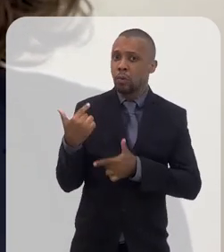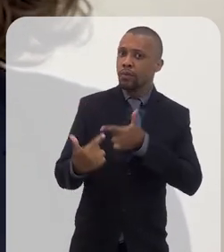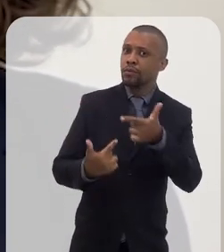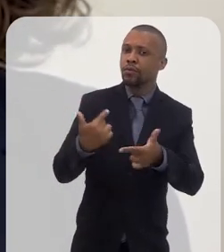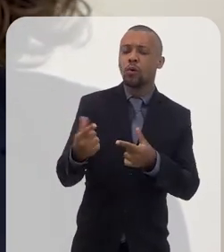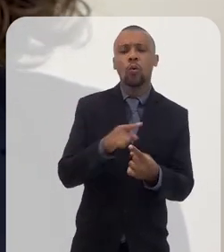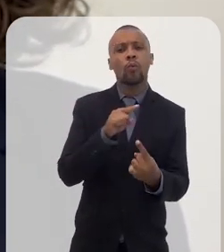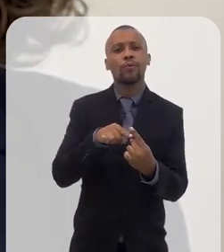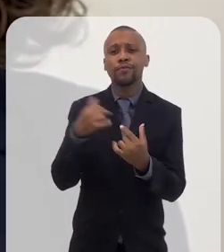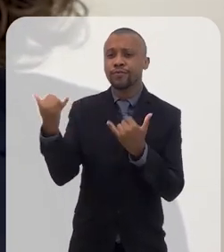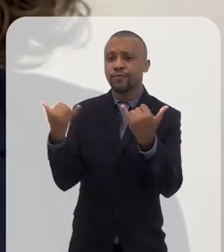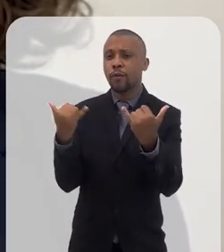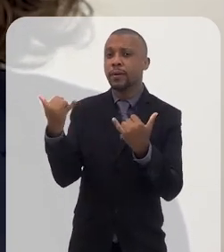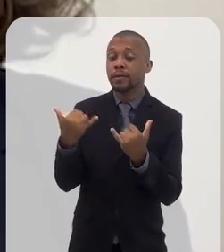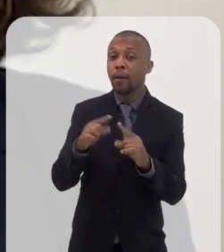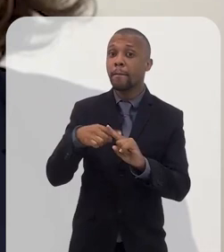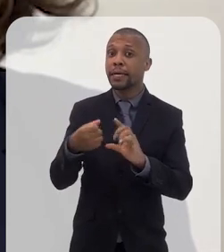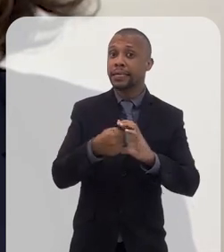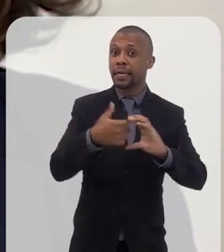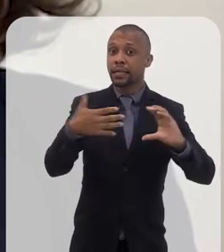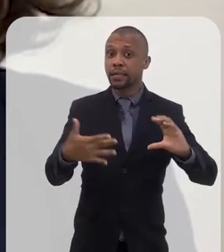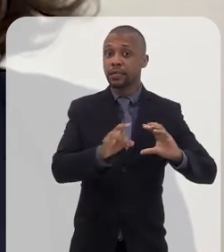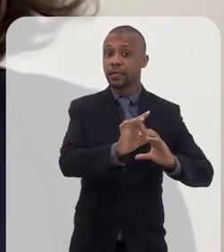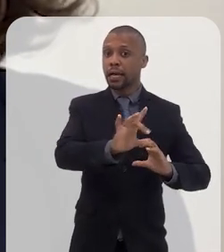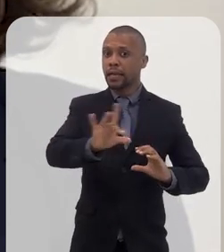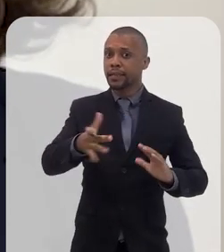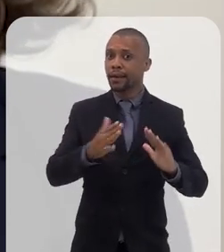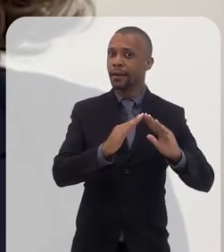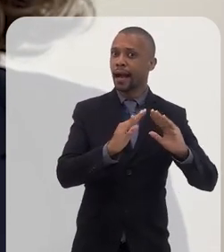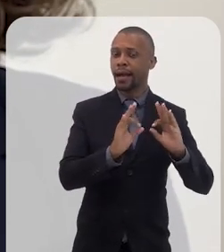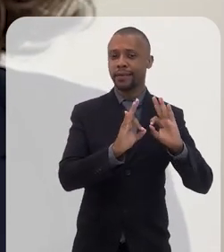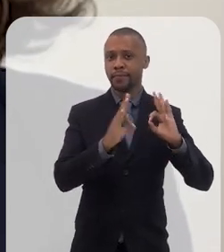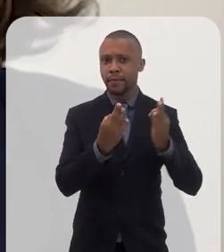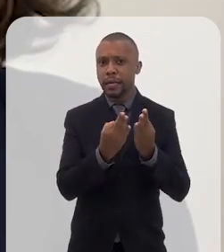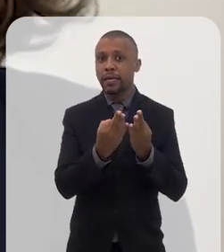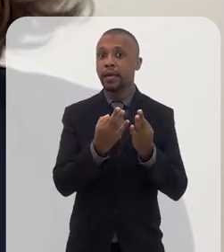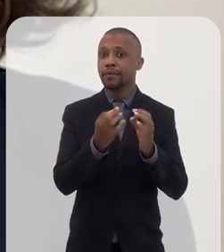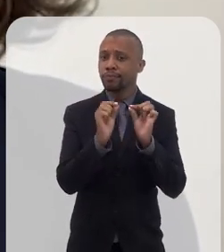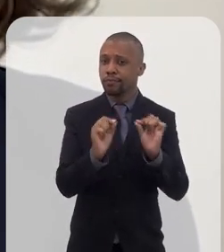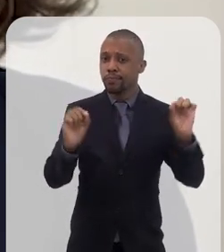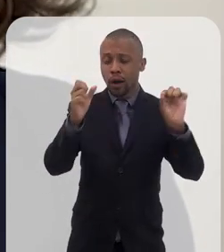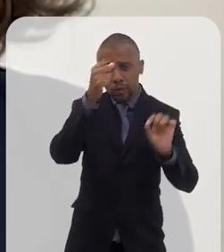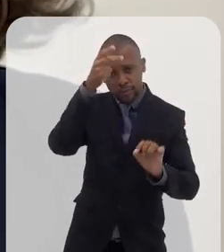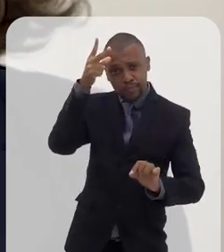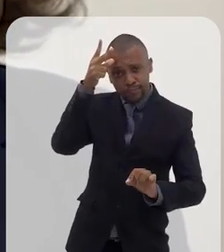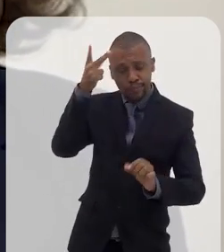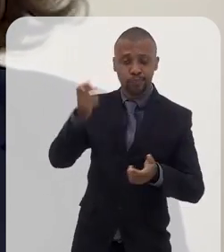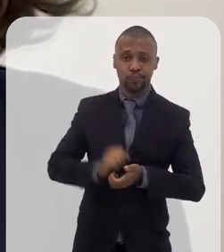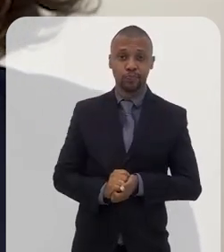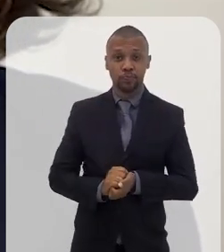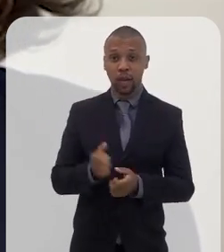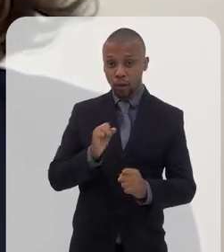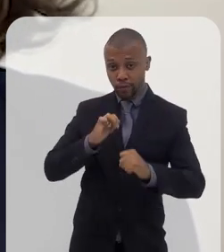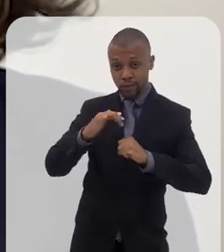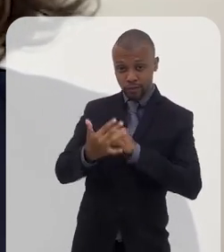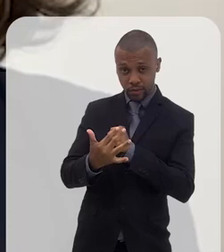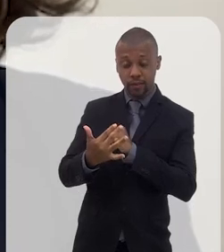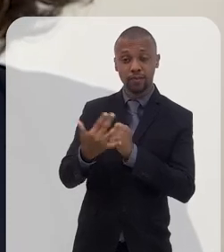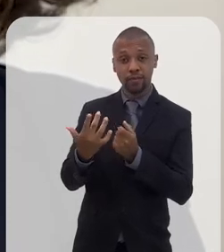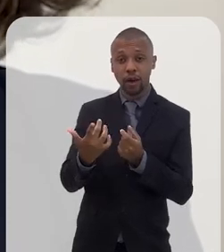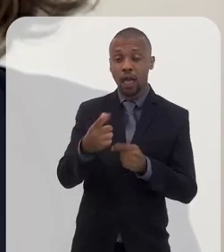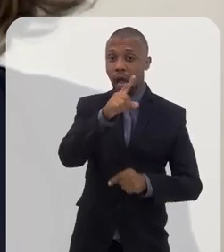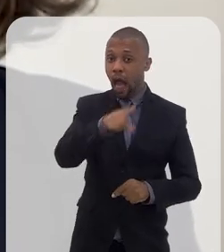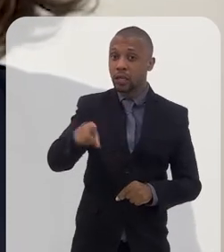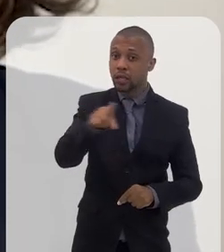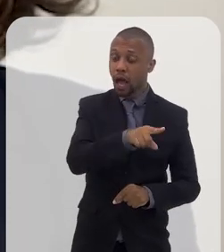operação logística para a coleta de informações e características de cada domicílio em cada município. Com a Covid-19, o início do trabalho